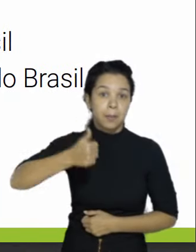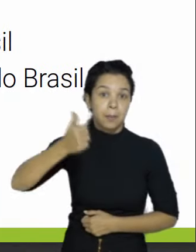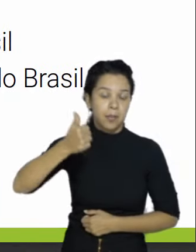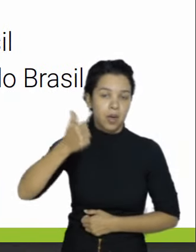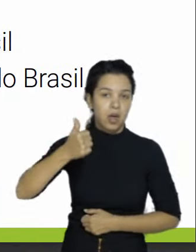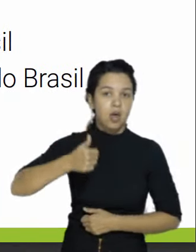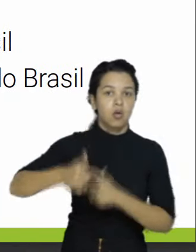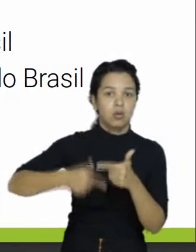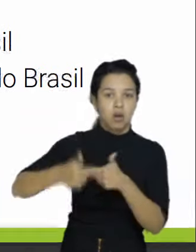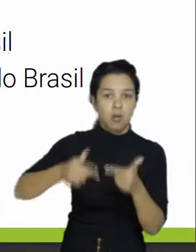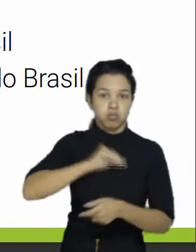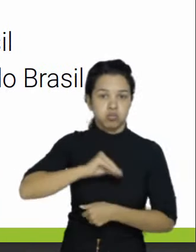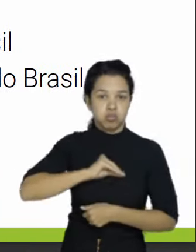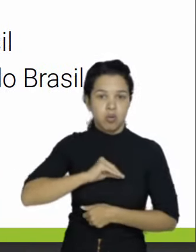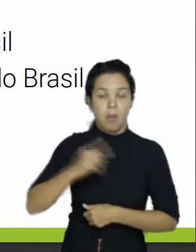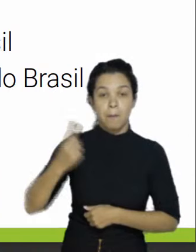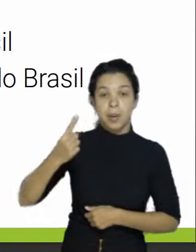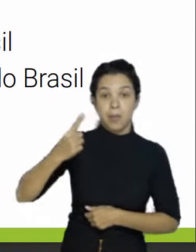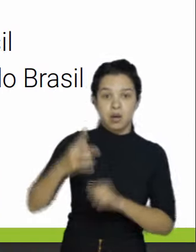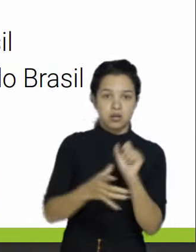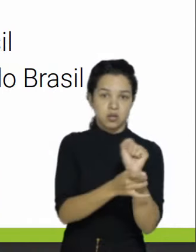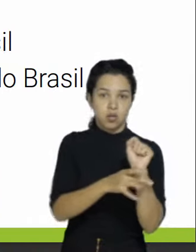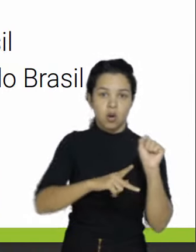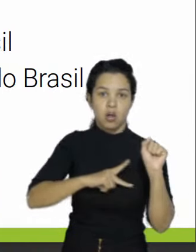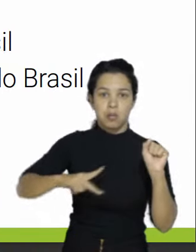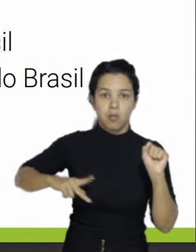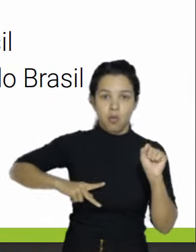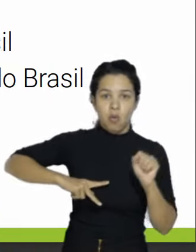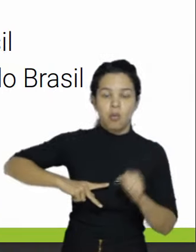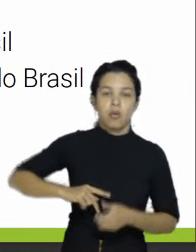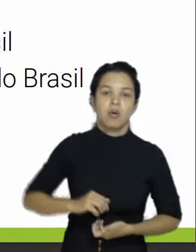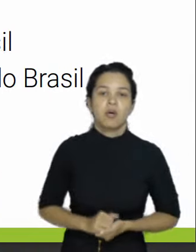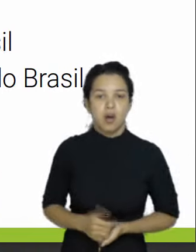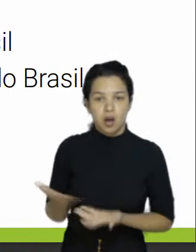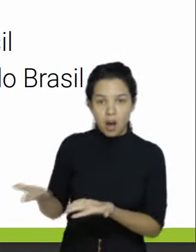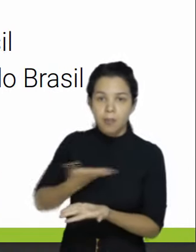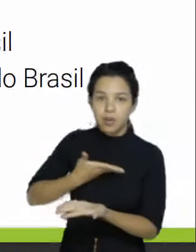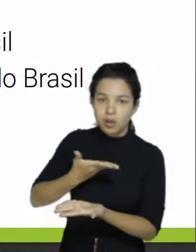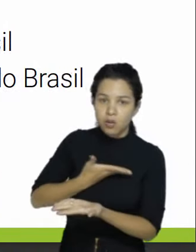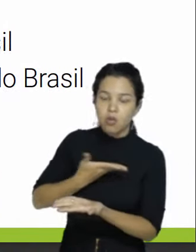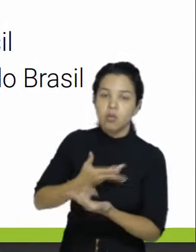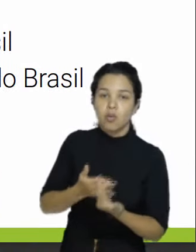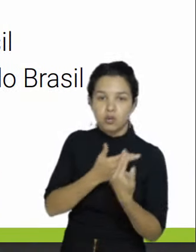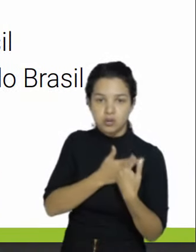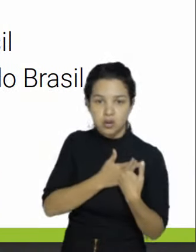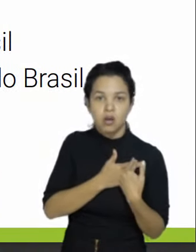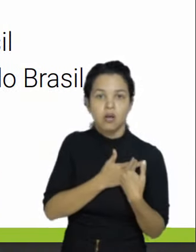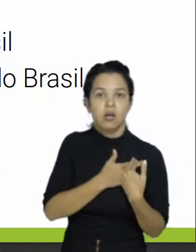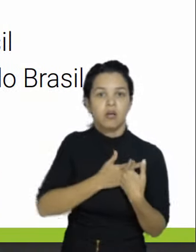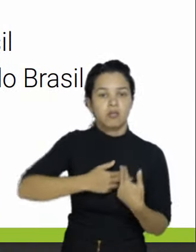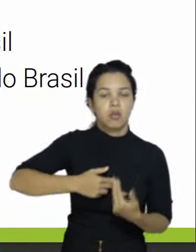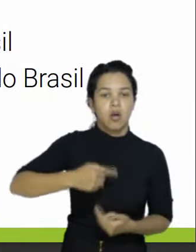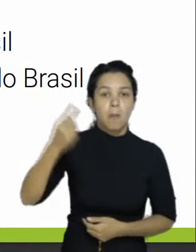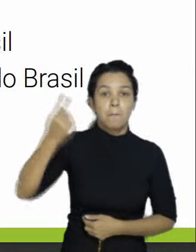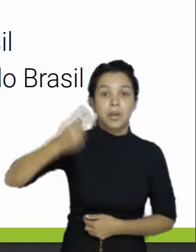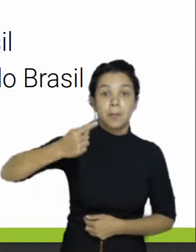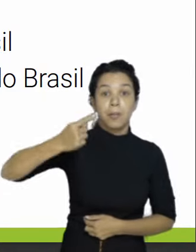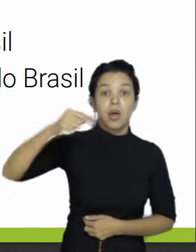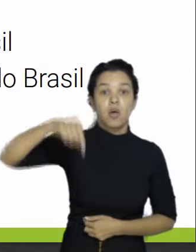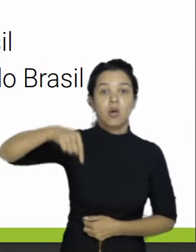primeiro em segurança pública tá aqui no meus colegas responsáveis também por boa parte deste ranking primeiro e